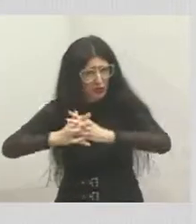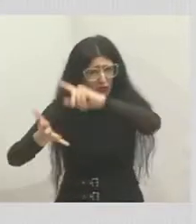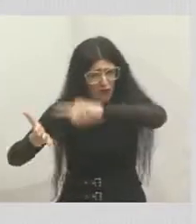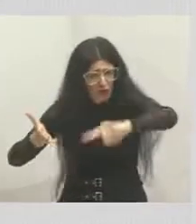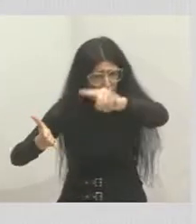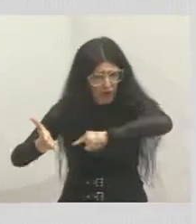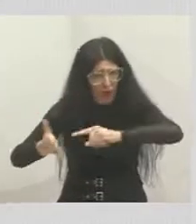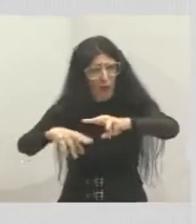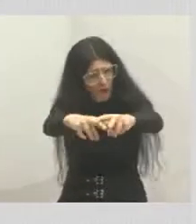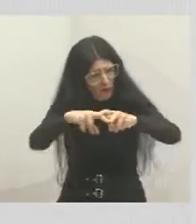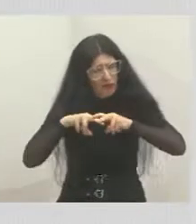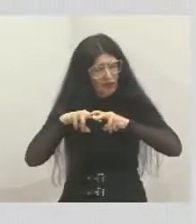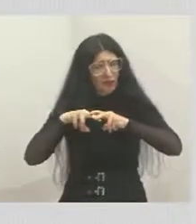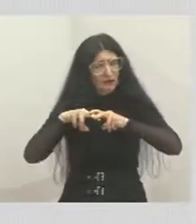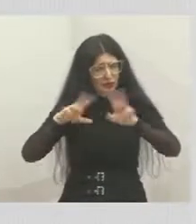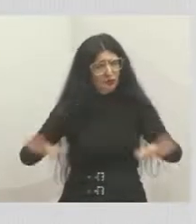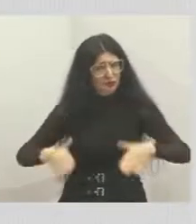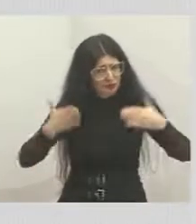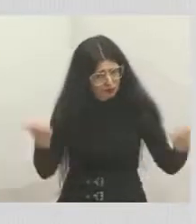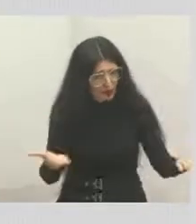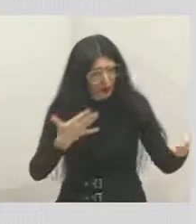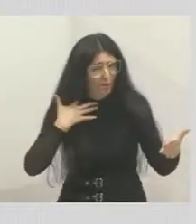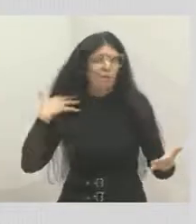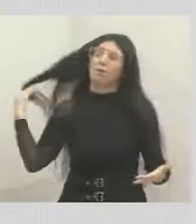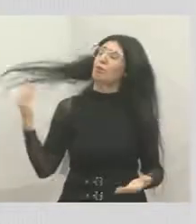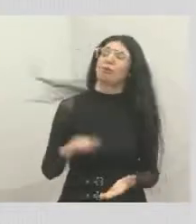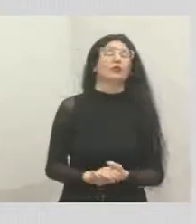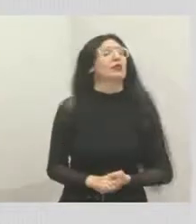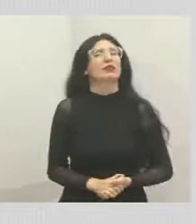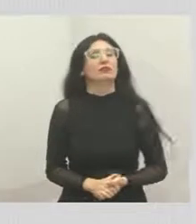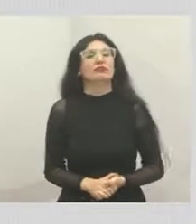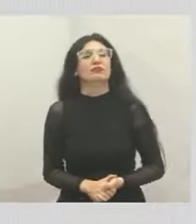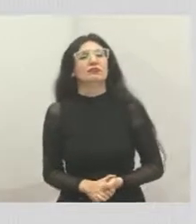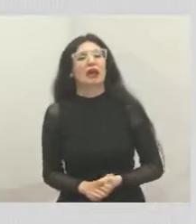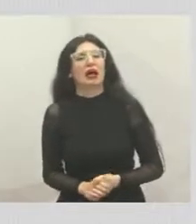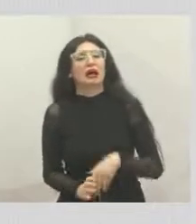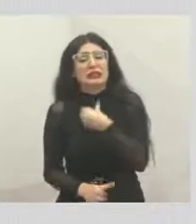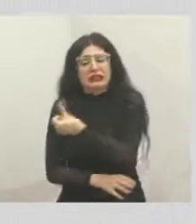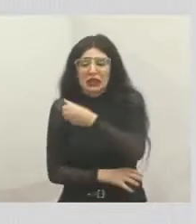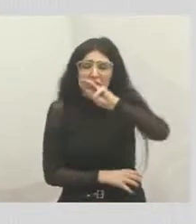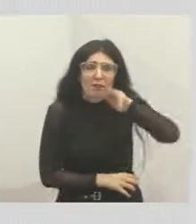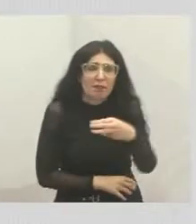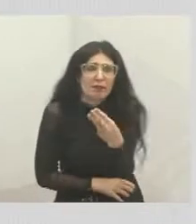Com isso, ainda temos um saldo remanescente de